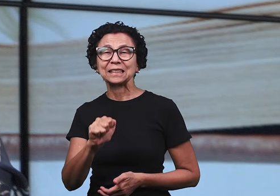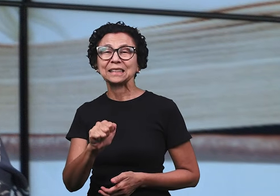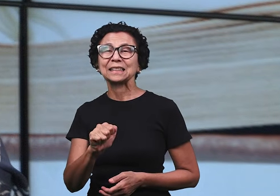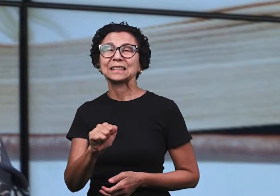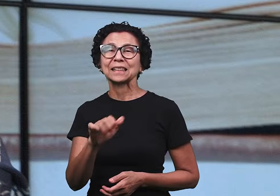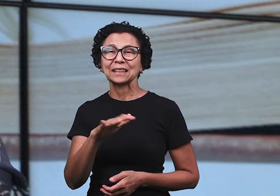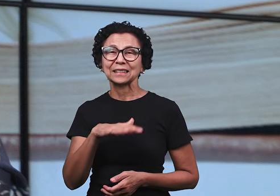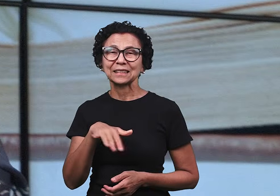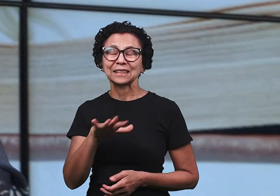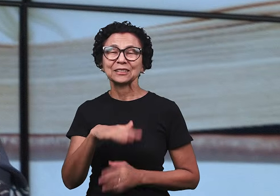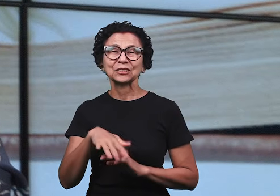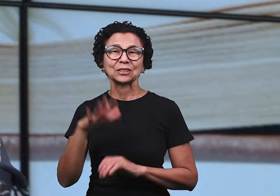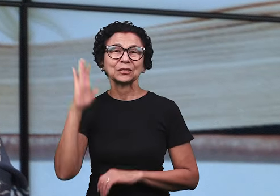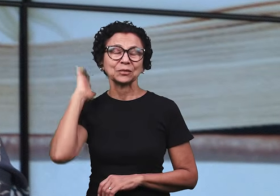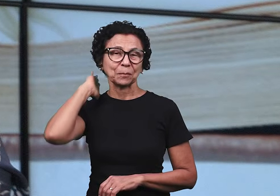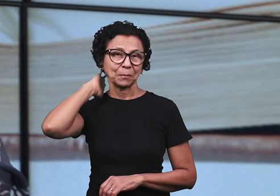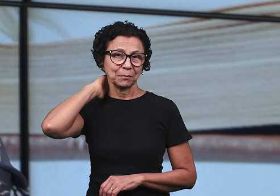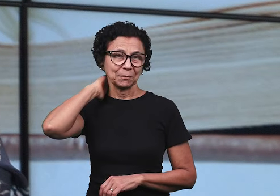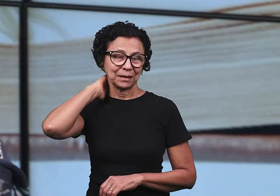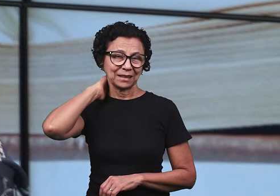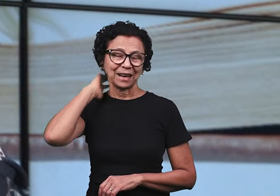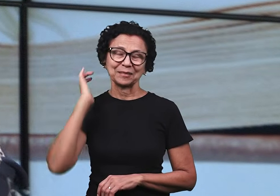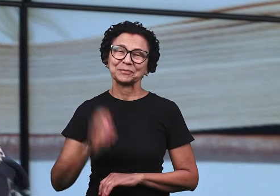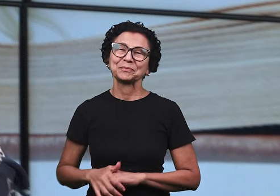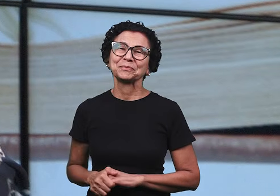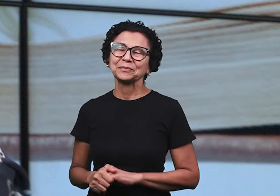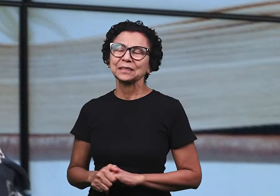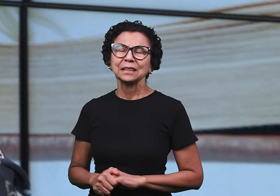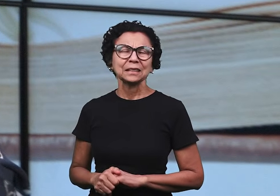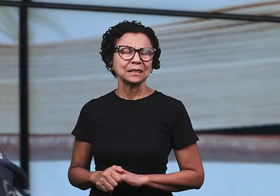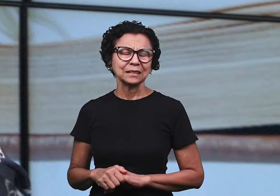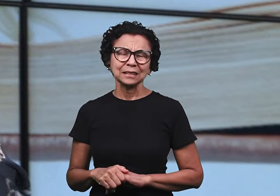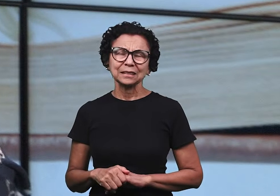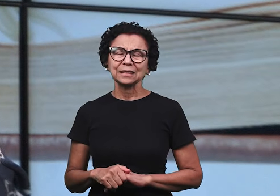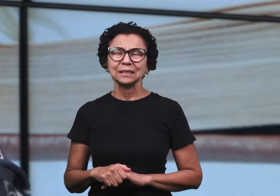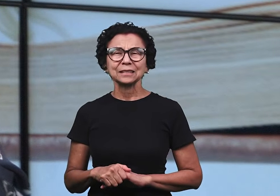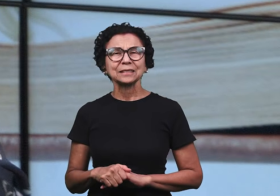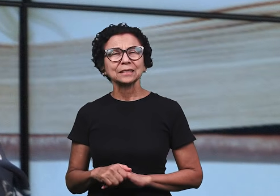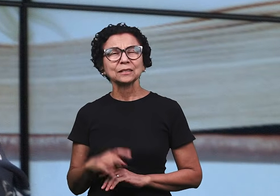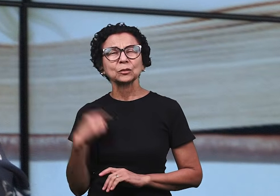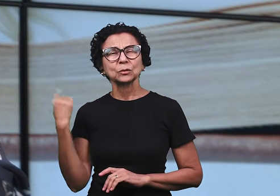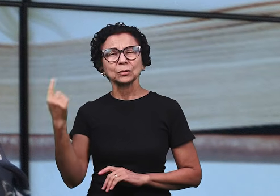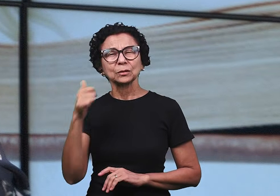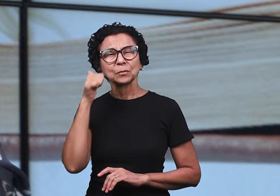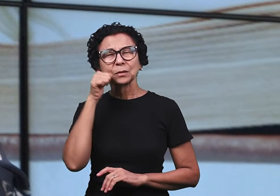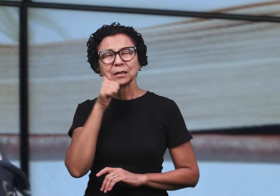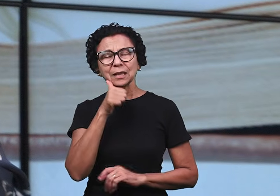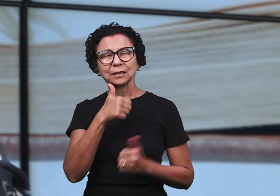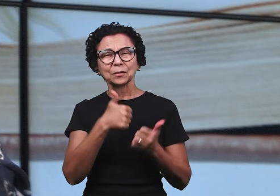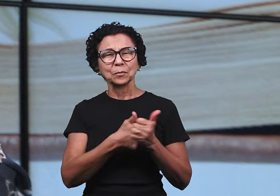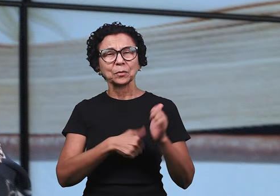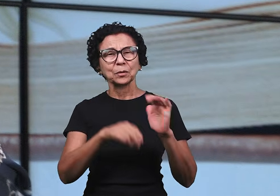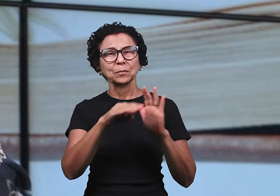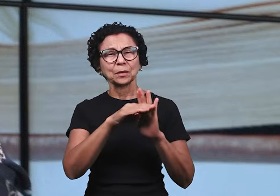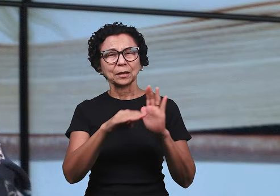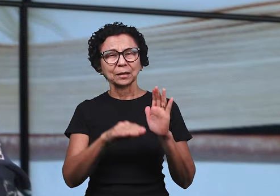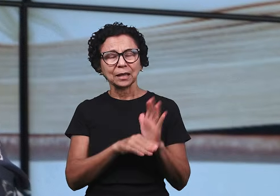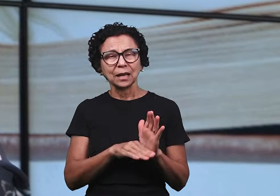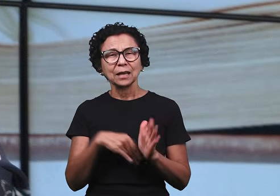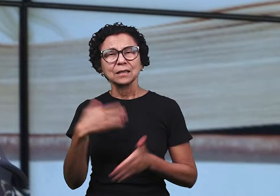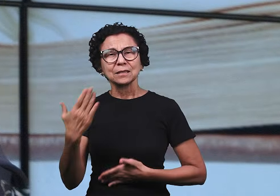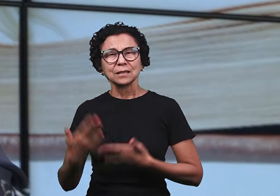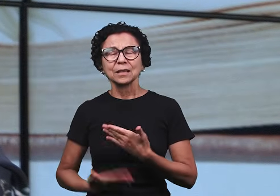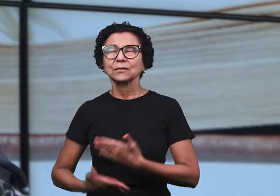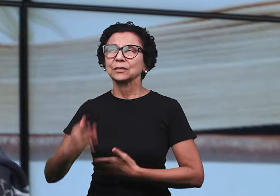que nos acompanha. Um abraço e um abraço a todas as mulheres que nos acompanham, irmãs em